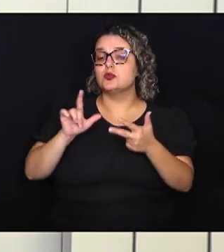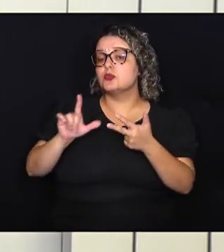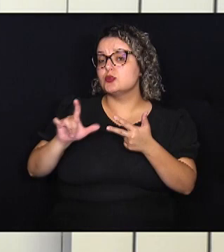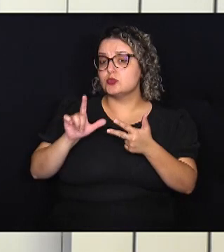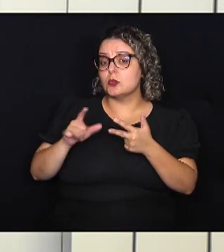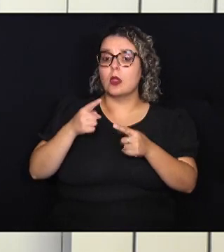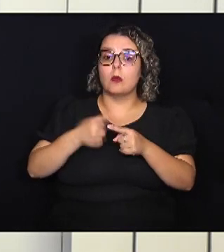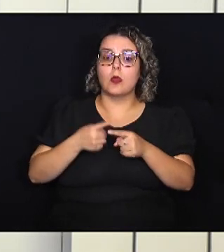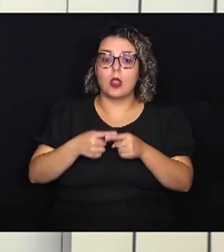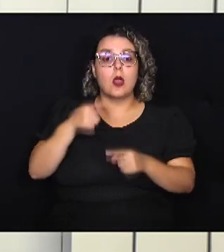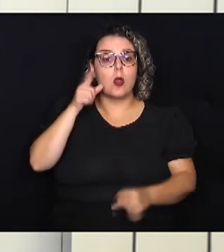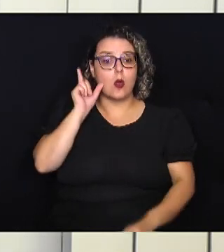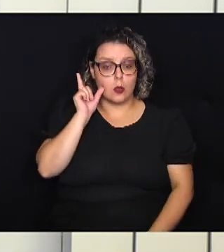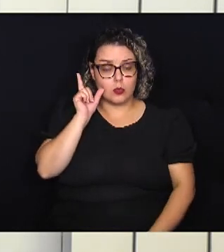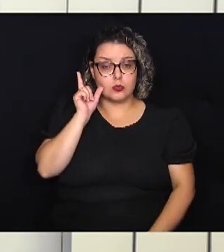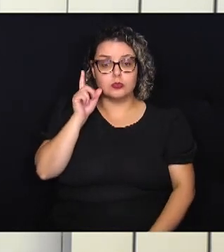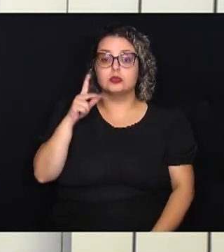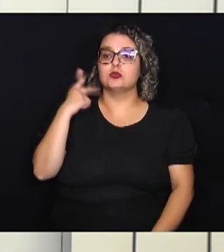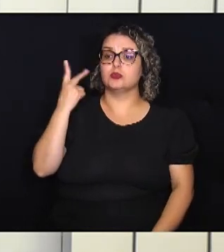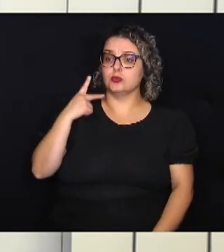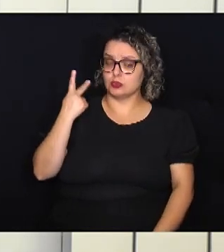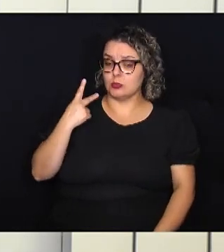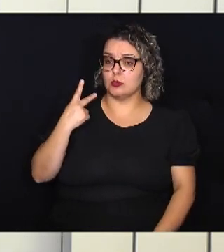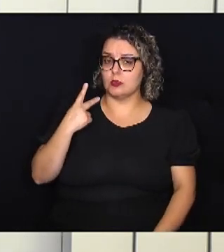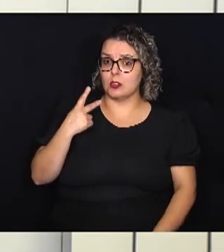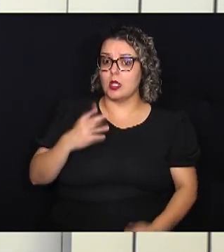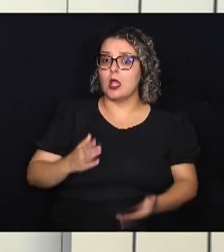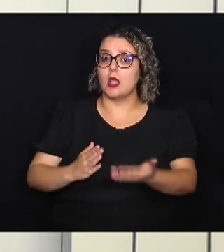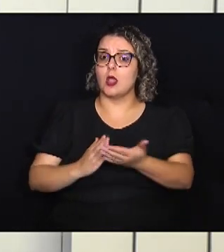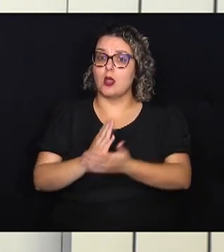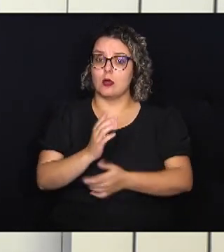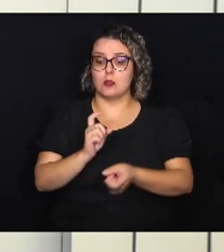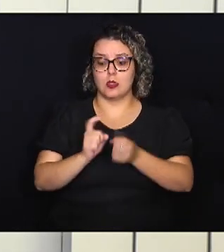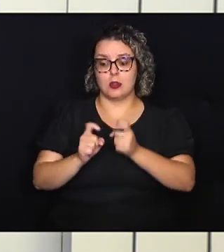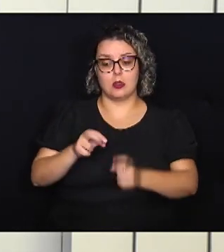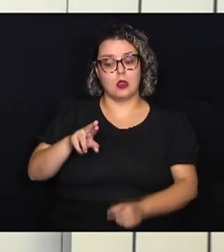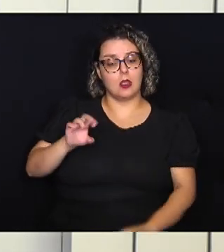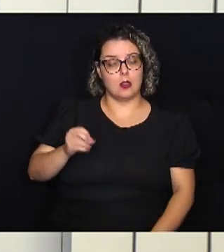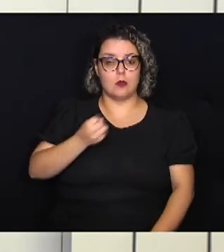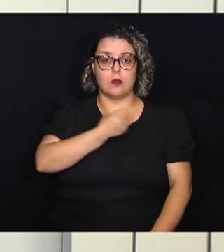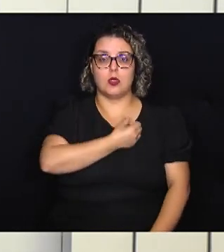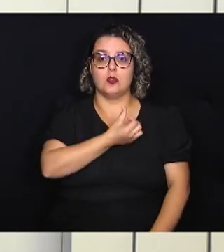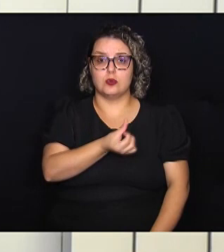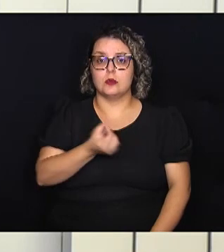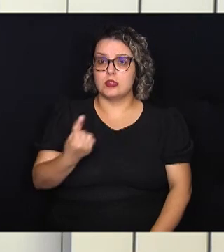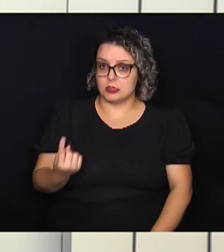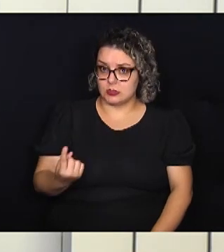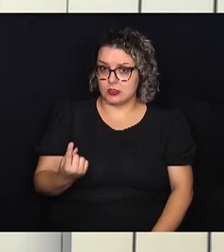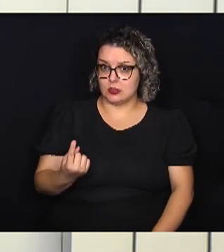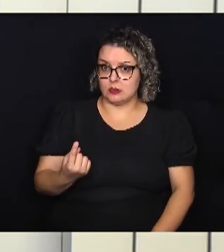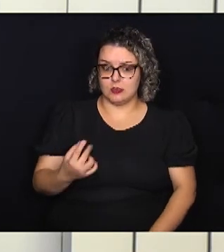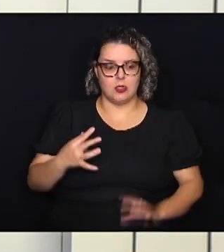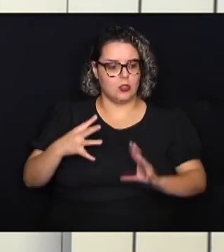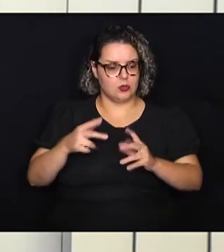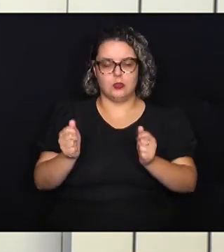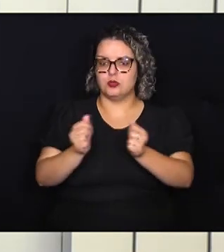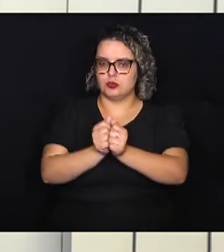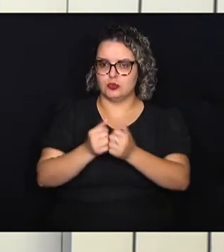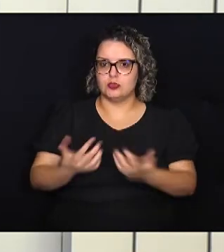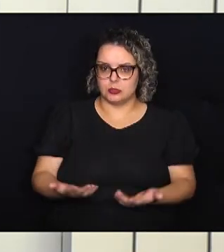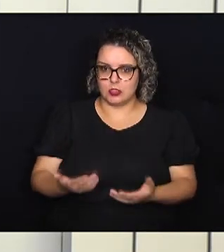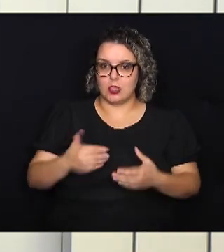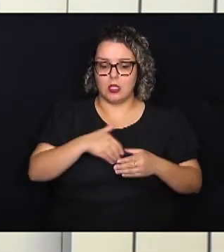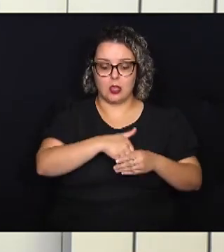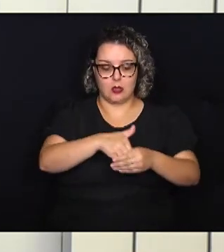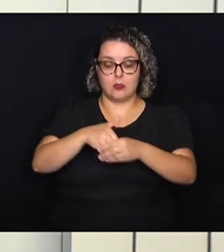Legislativo, porque ontem os vereadores aprovaram na reunião ordinária de número 61 e por unanimidade, em